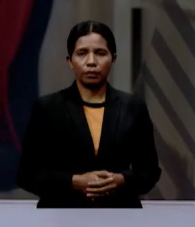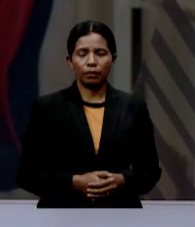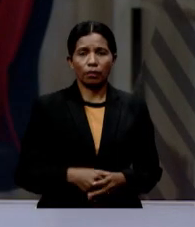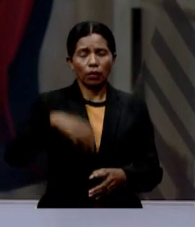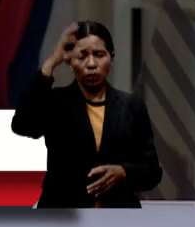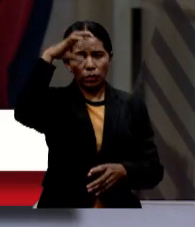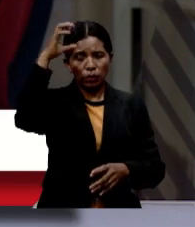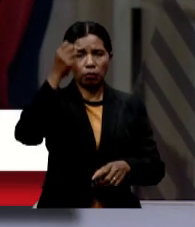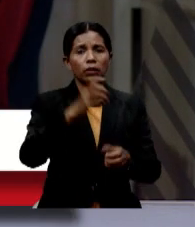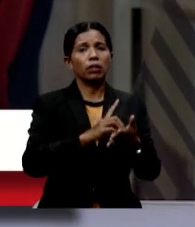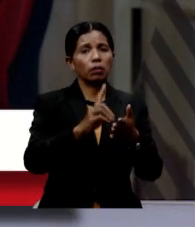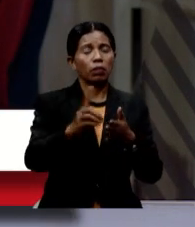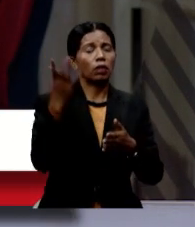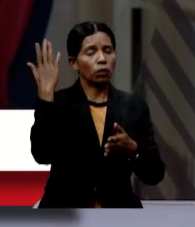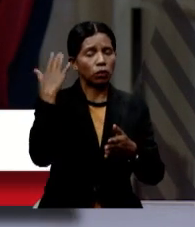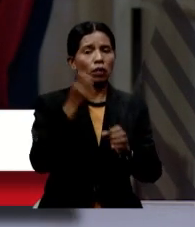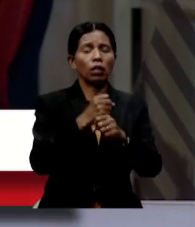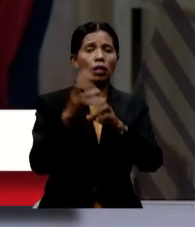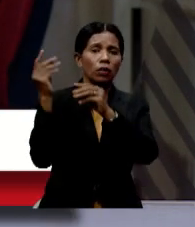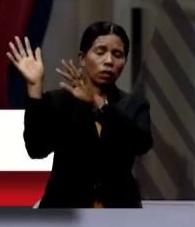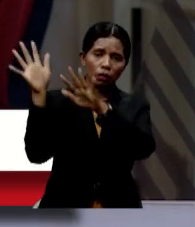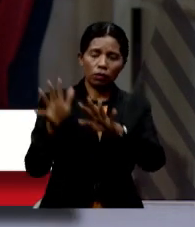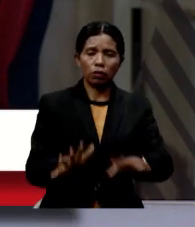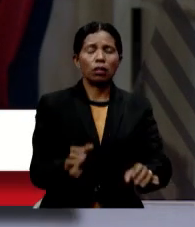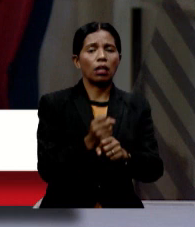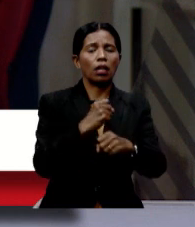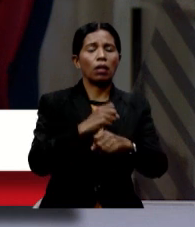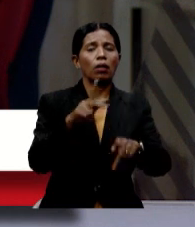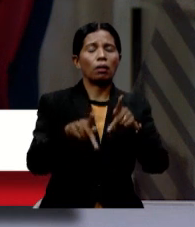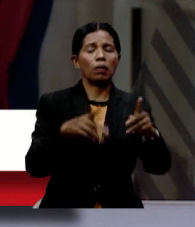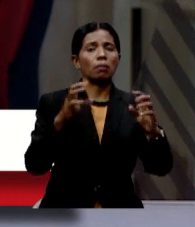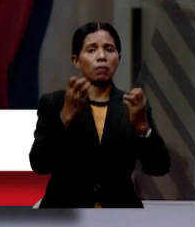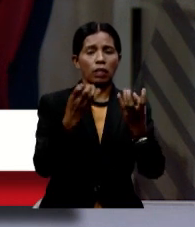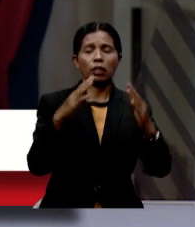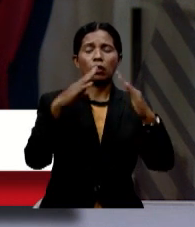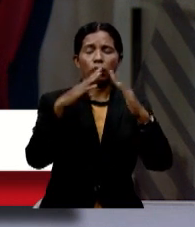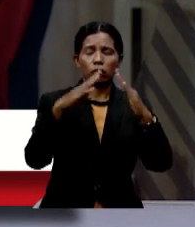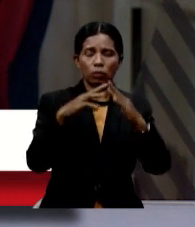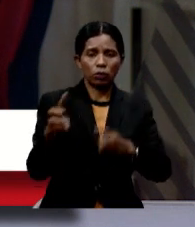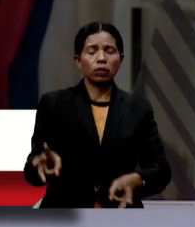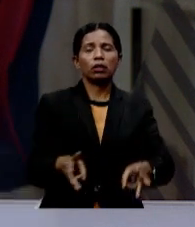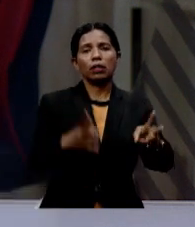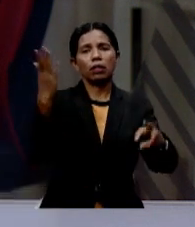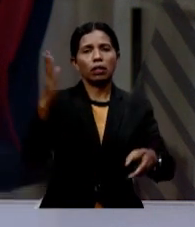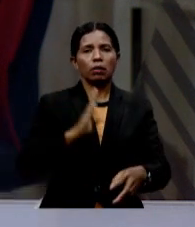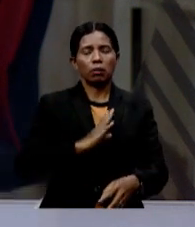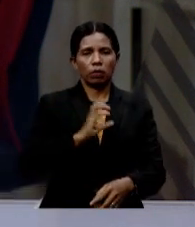O que deve acontecer semana coto provoca rai halai, onde estraga a comunidade de Barak de Uma, no estrada e a Bobonaro.